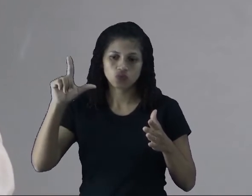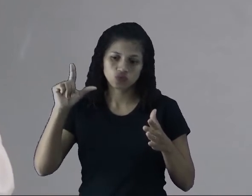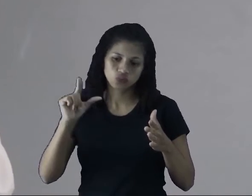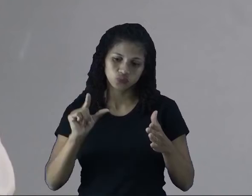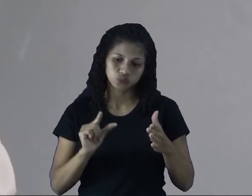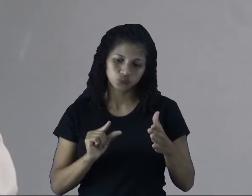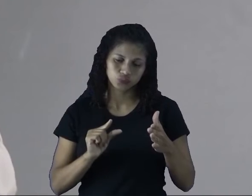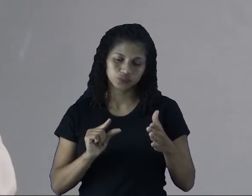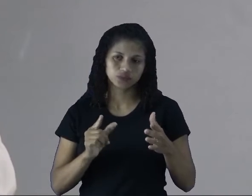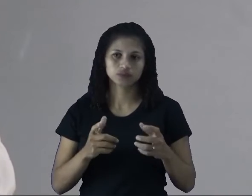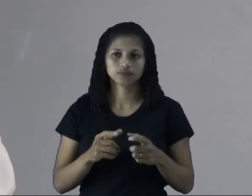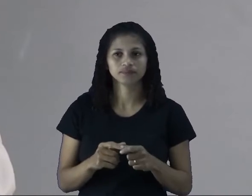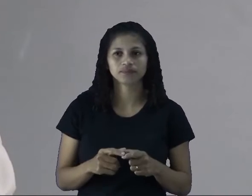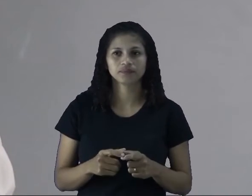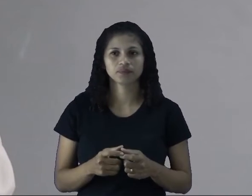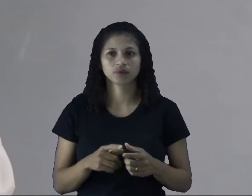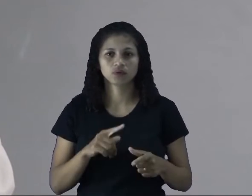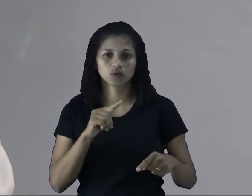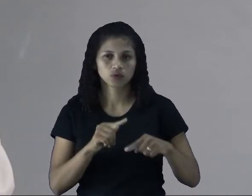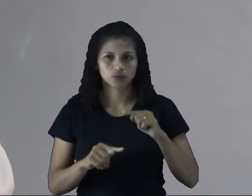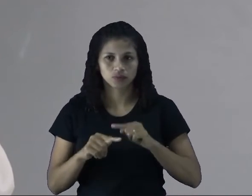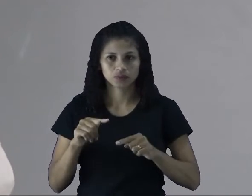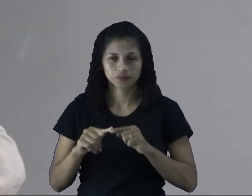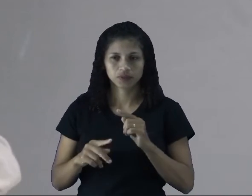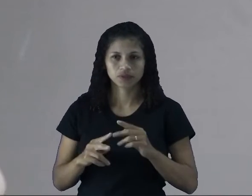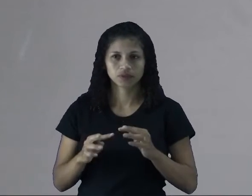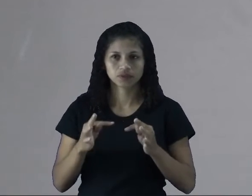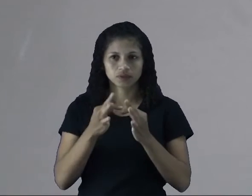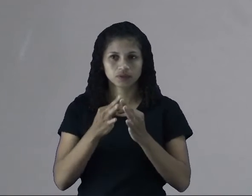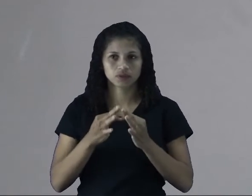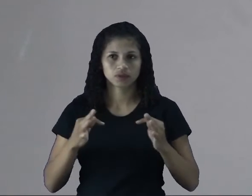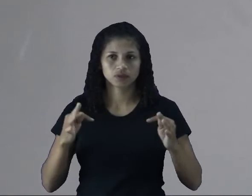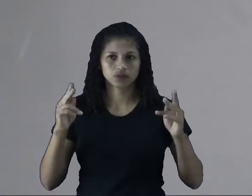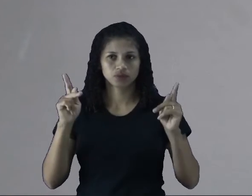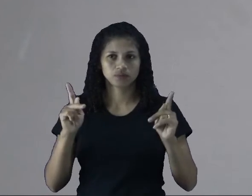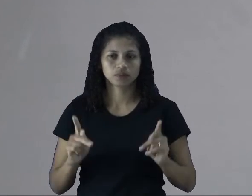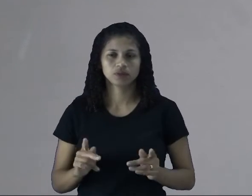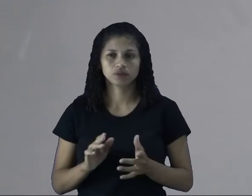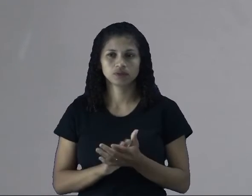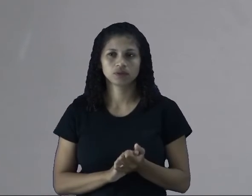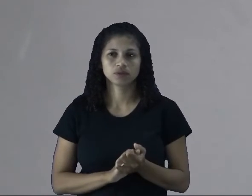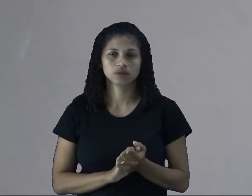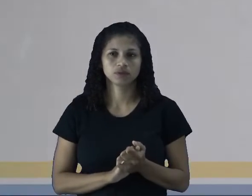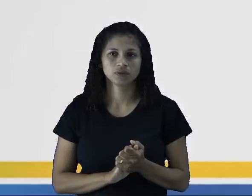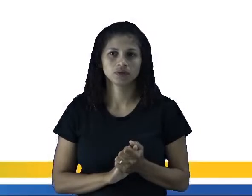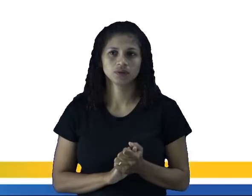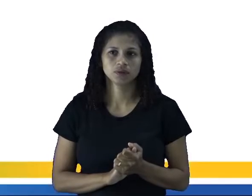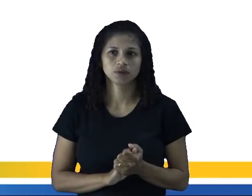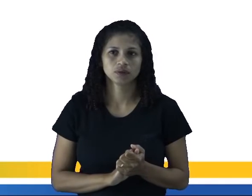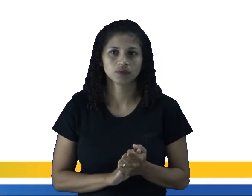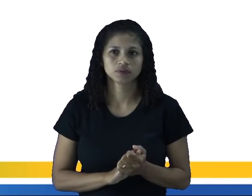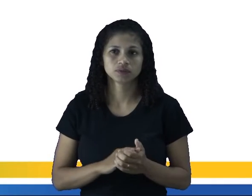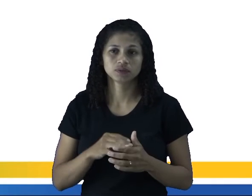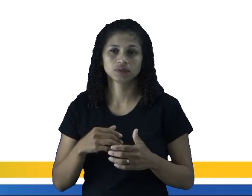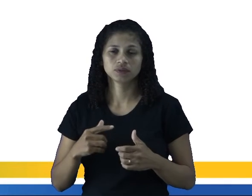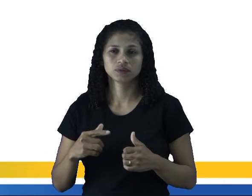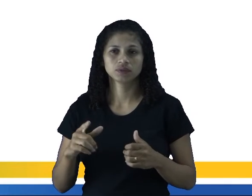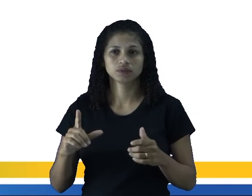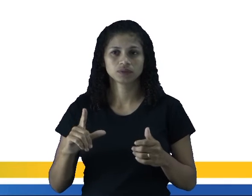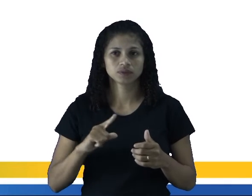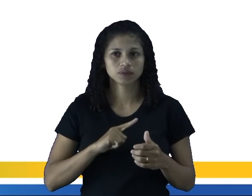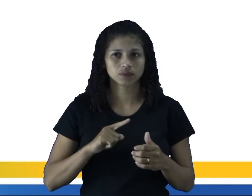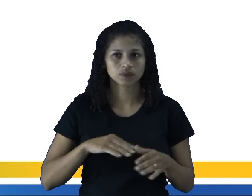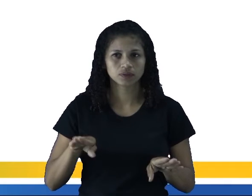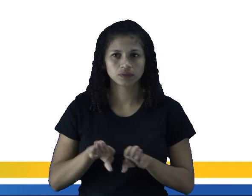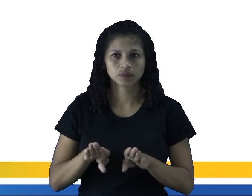qual eles se encontram. Então, daí são as propriedades periódicas. E aí a gente também vai ter as propriedades aperiódicas, que são